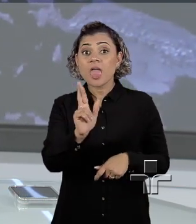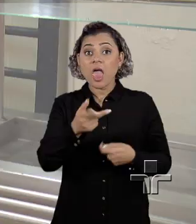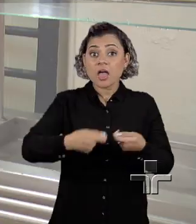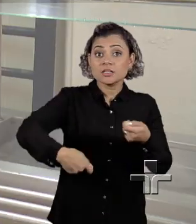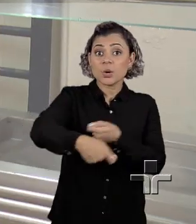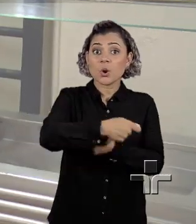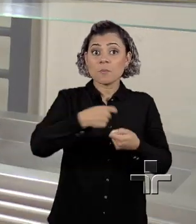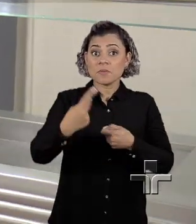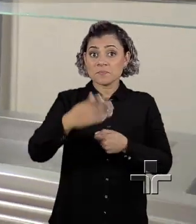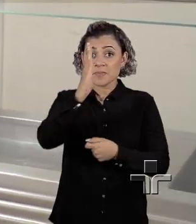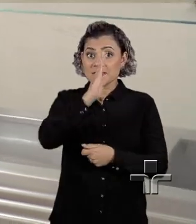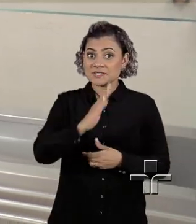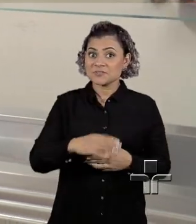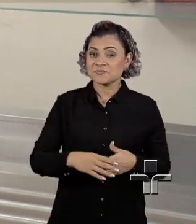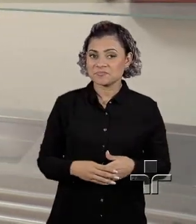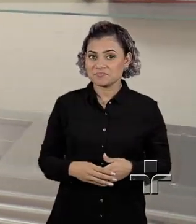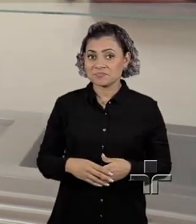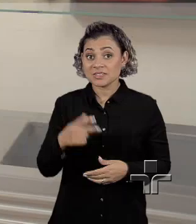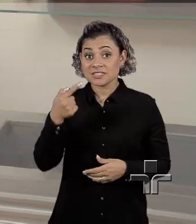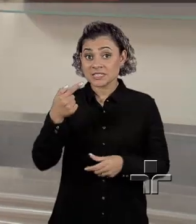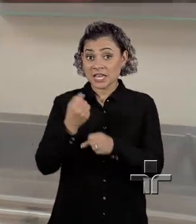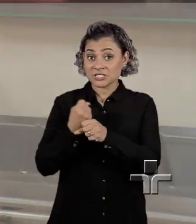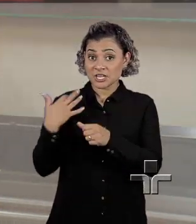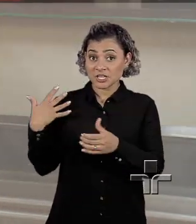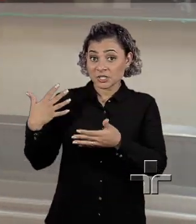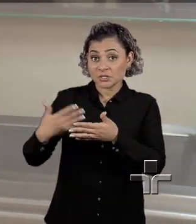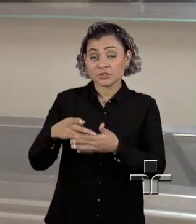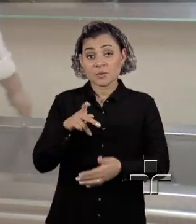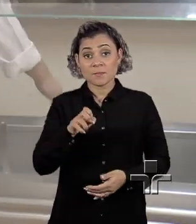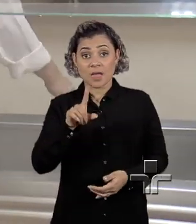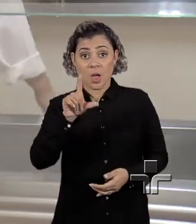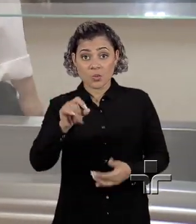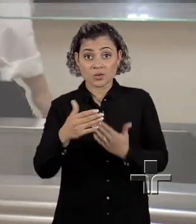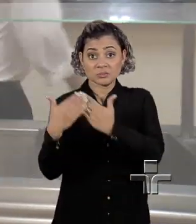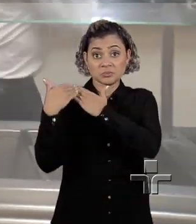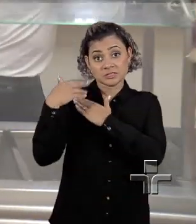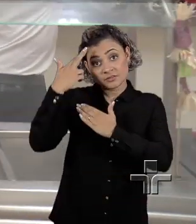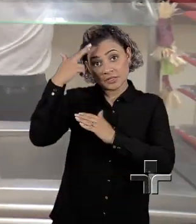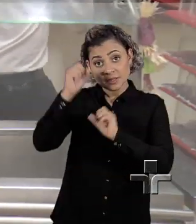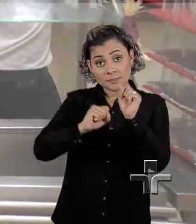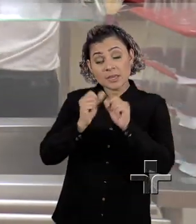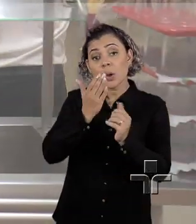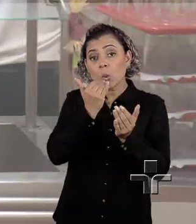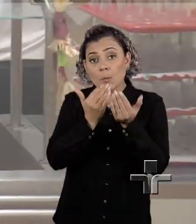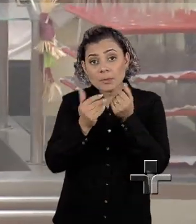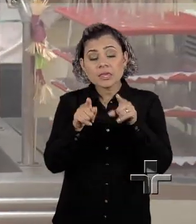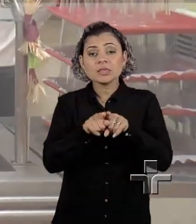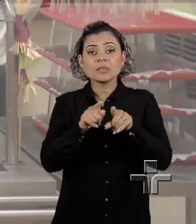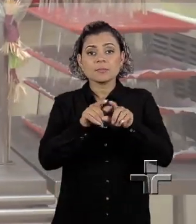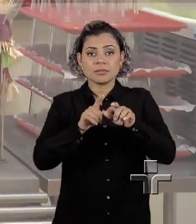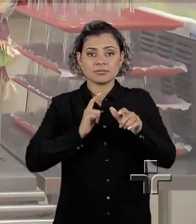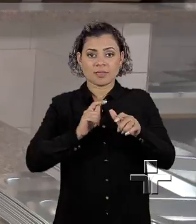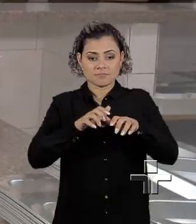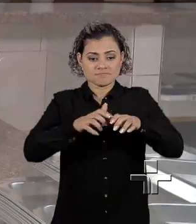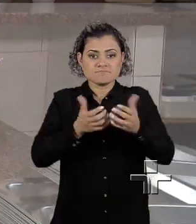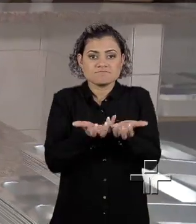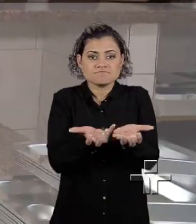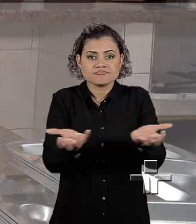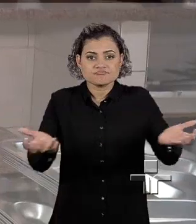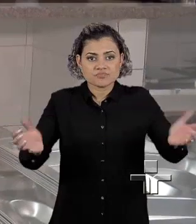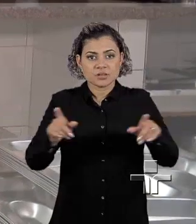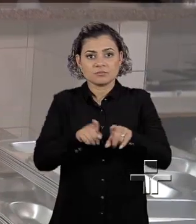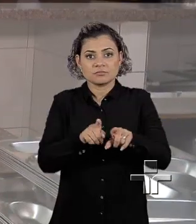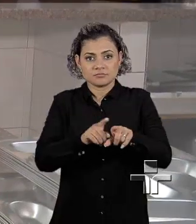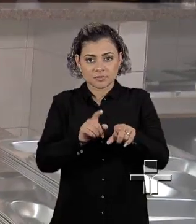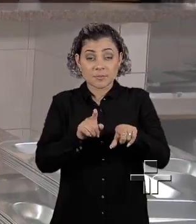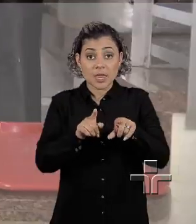economia. Há 7 anos, o Paulo administra uma empresa que fornece refeições e monta refeitórios industriais. Para dar